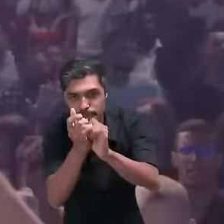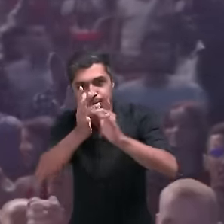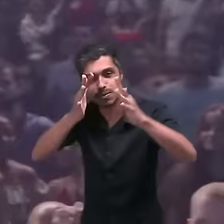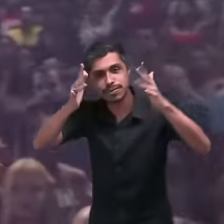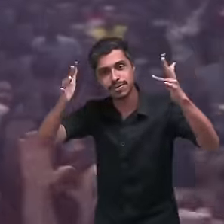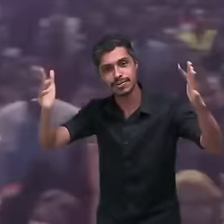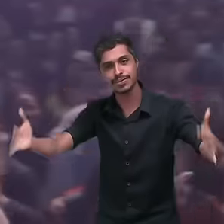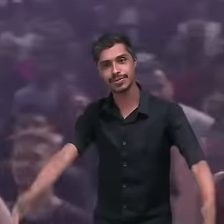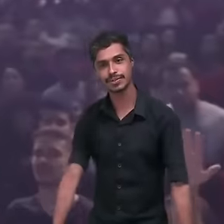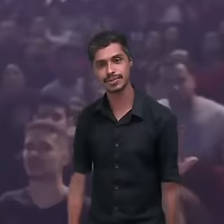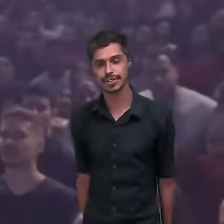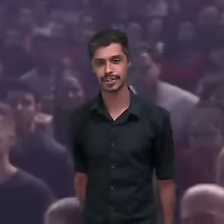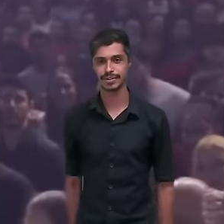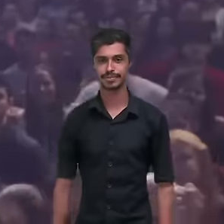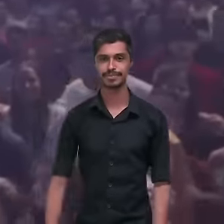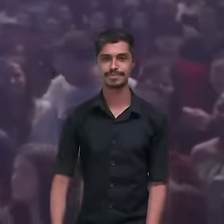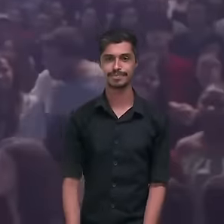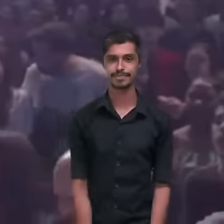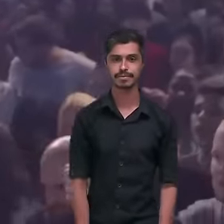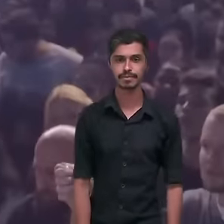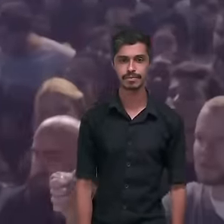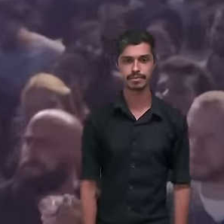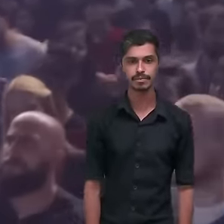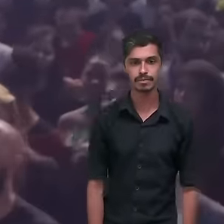Pega a mão, filho.